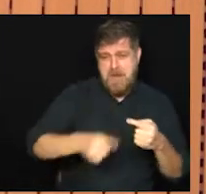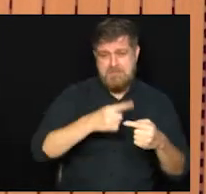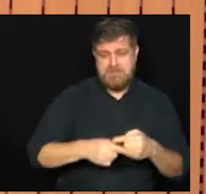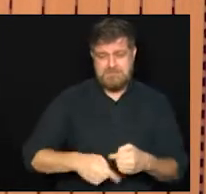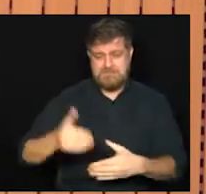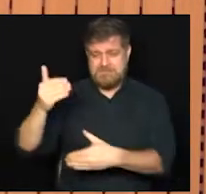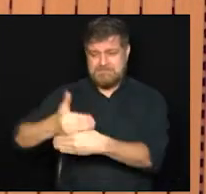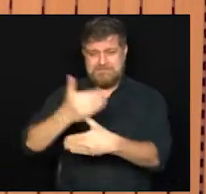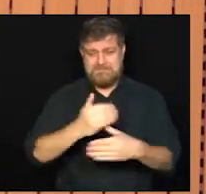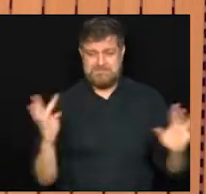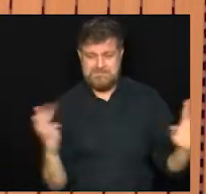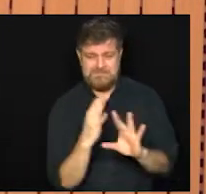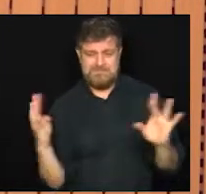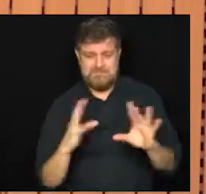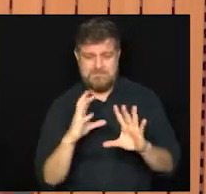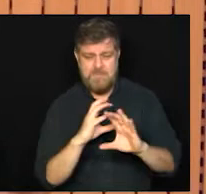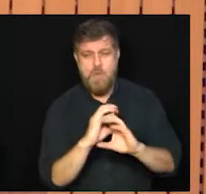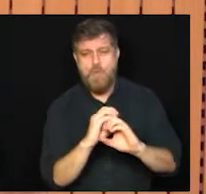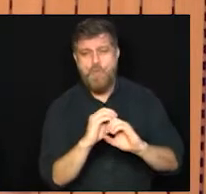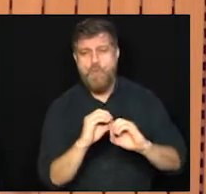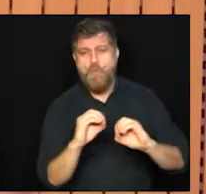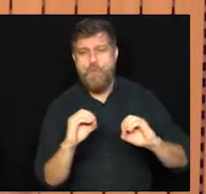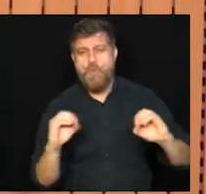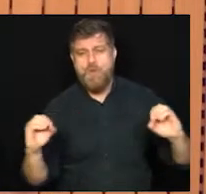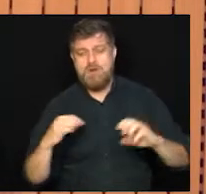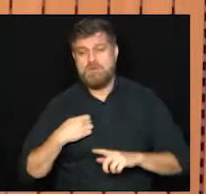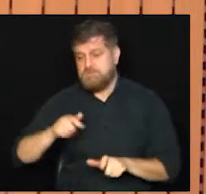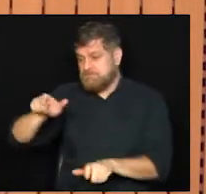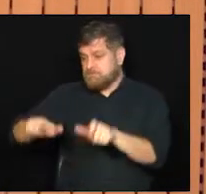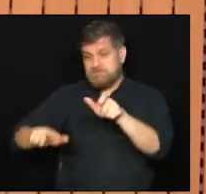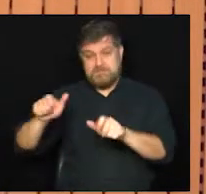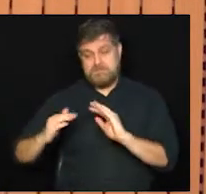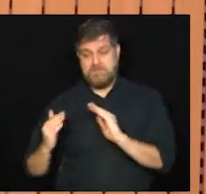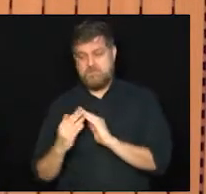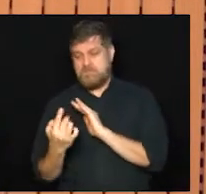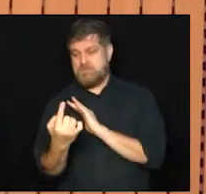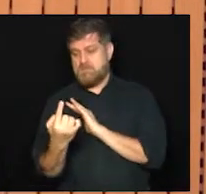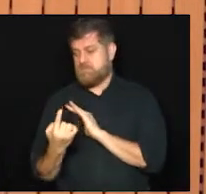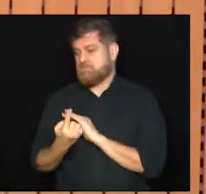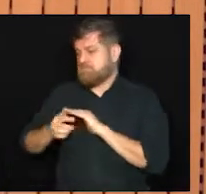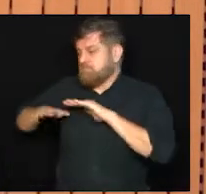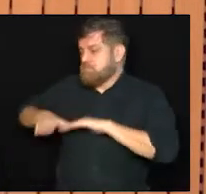lockdown em alguns casos, né? As pessoas não saindo mais de casa, eram